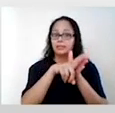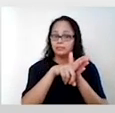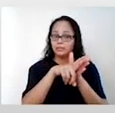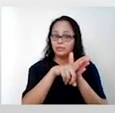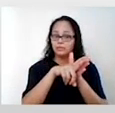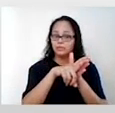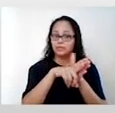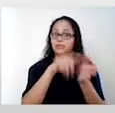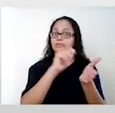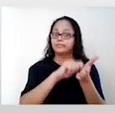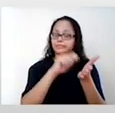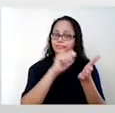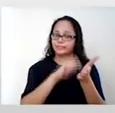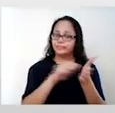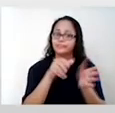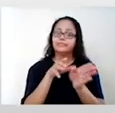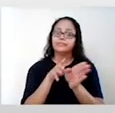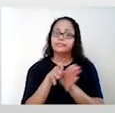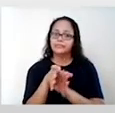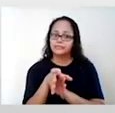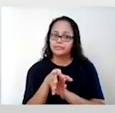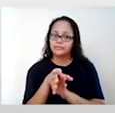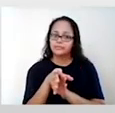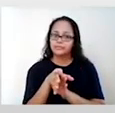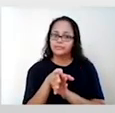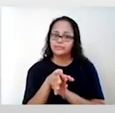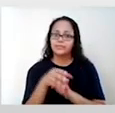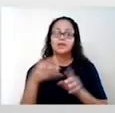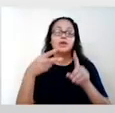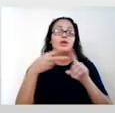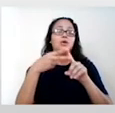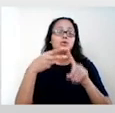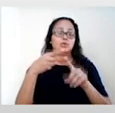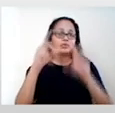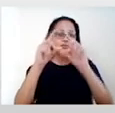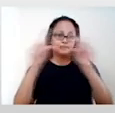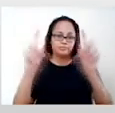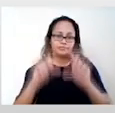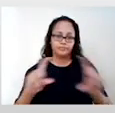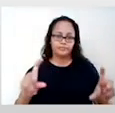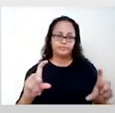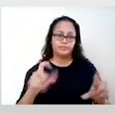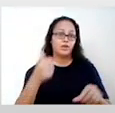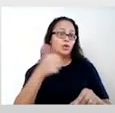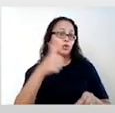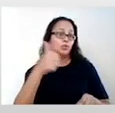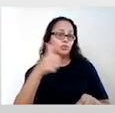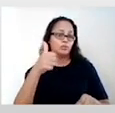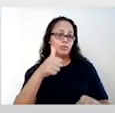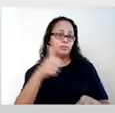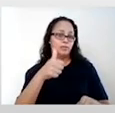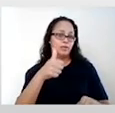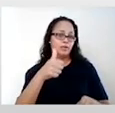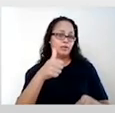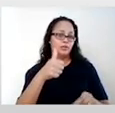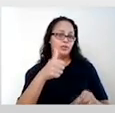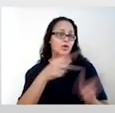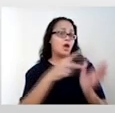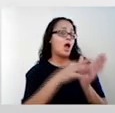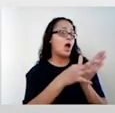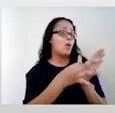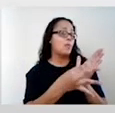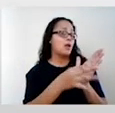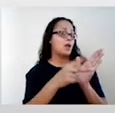um texto seguindo essas orientações, ó. Você vai escrever 2 parágrafos no seu texto. O primeiro parágrafo vai dar a sua opinião sobre o